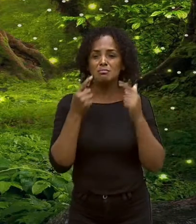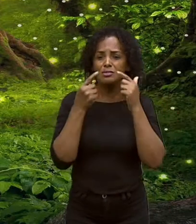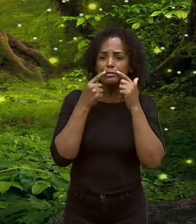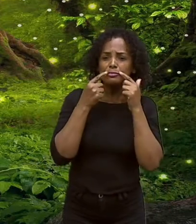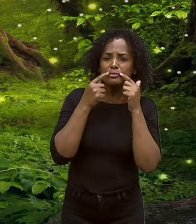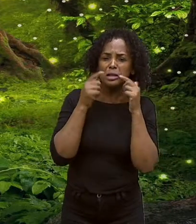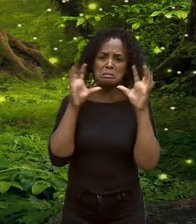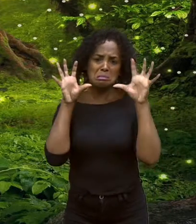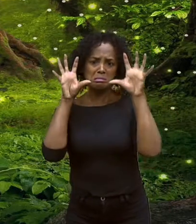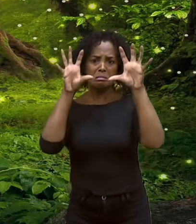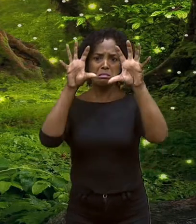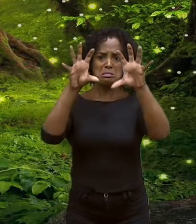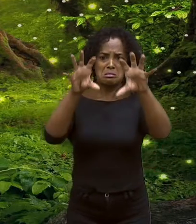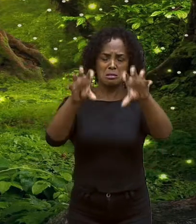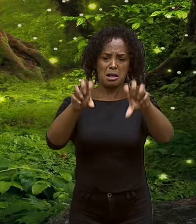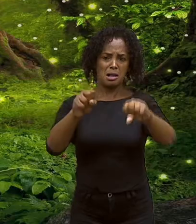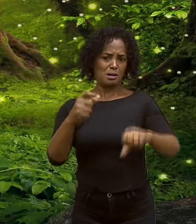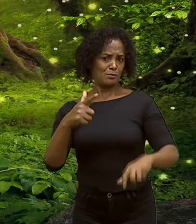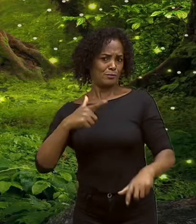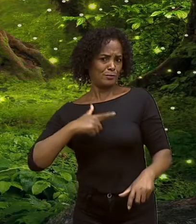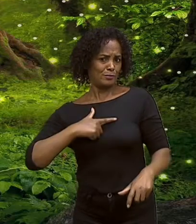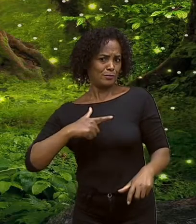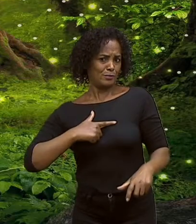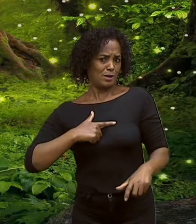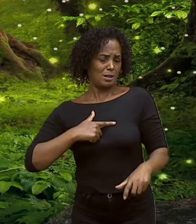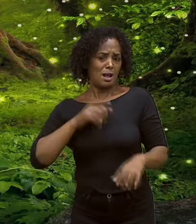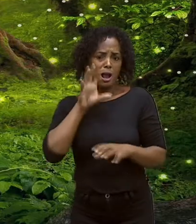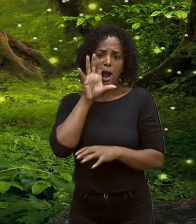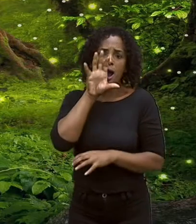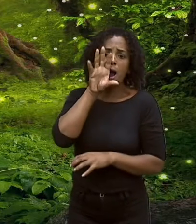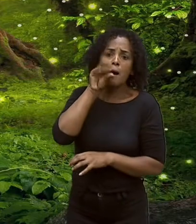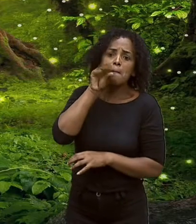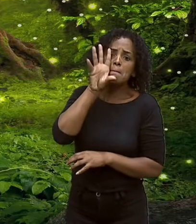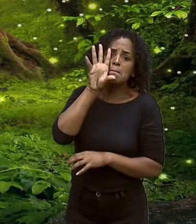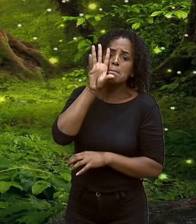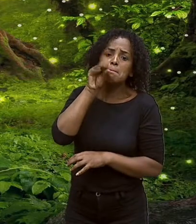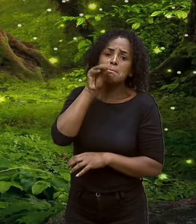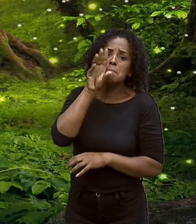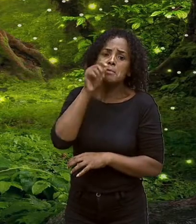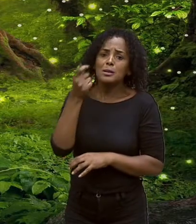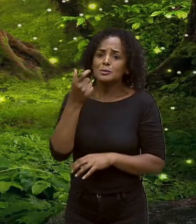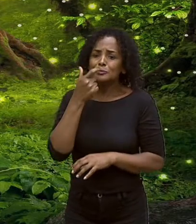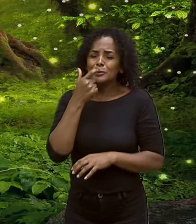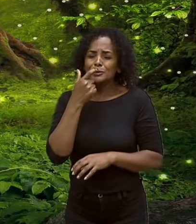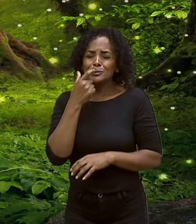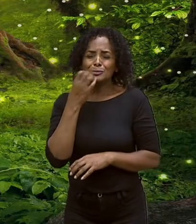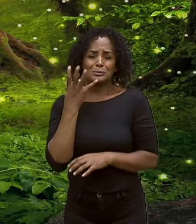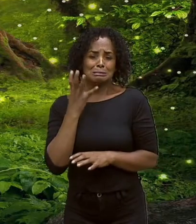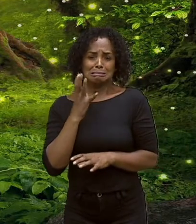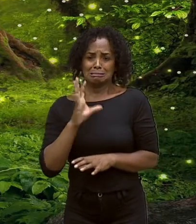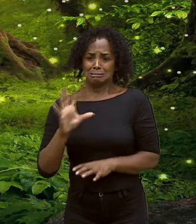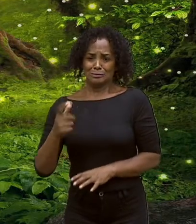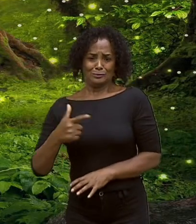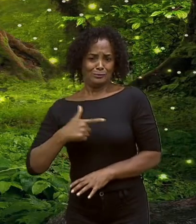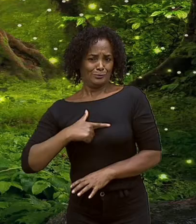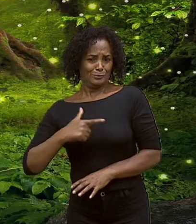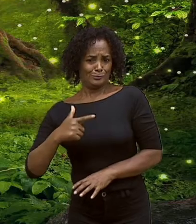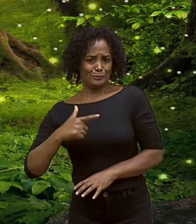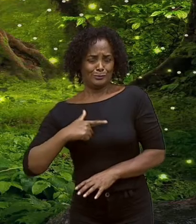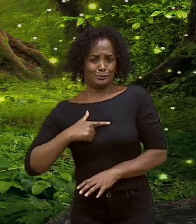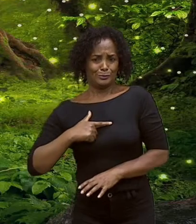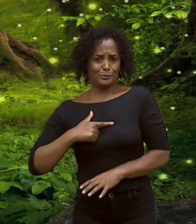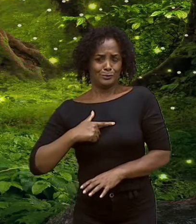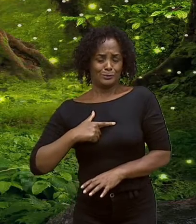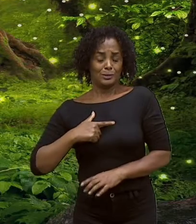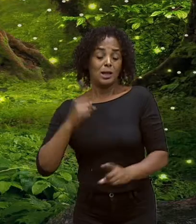garras terríveis, e em sua boca, dentes horríveis." "E onde